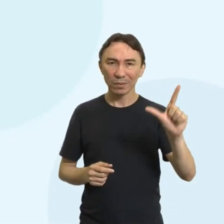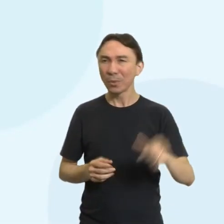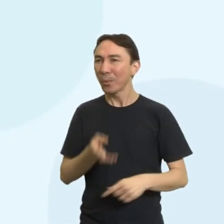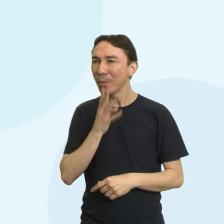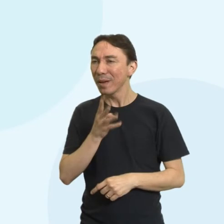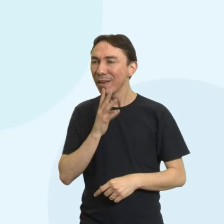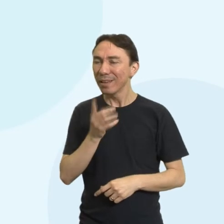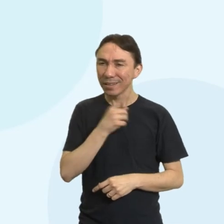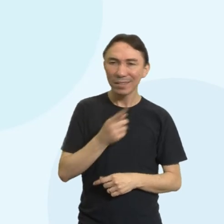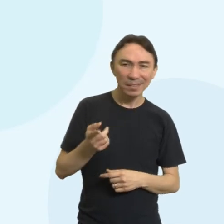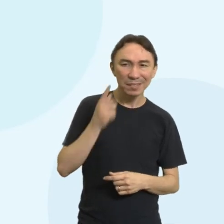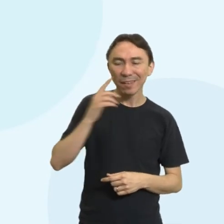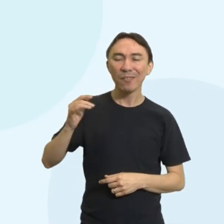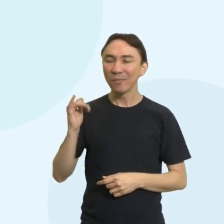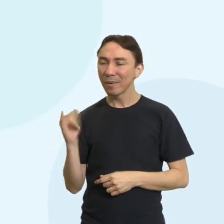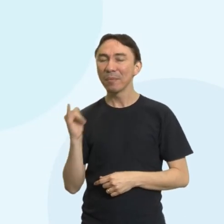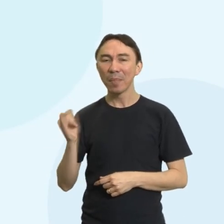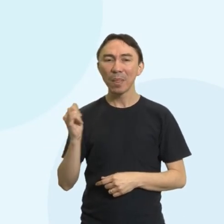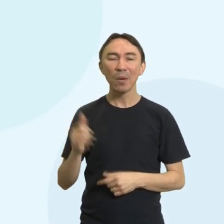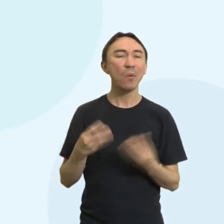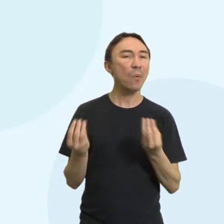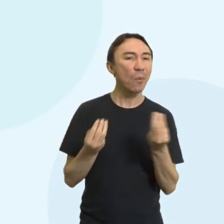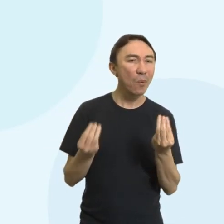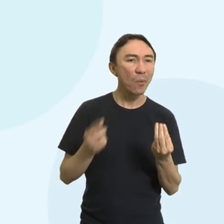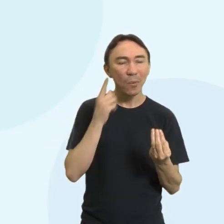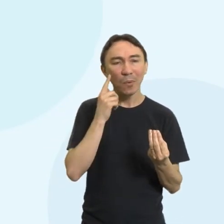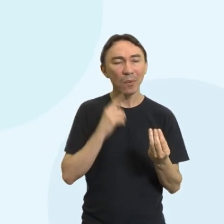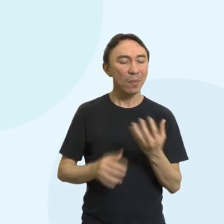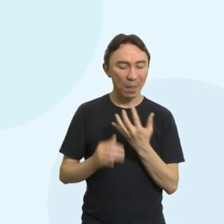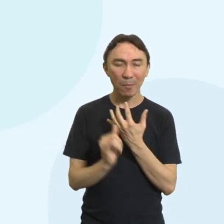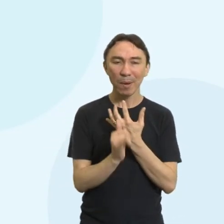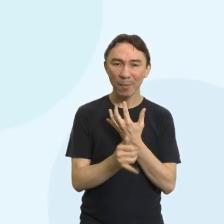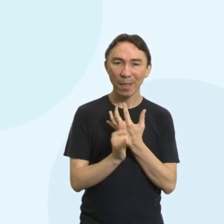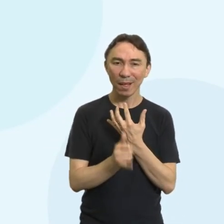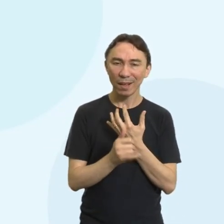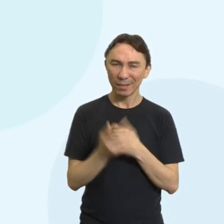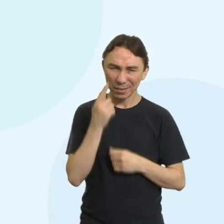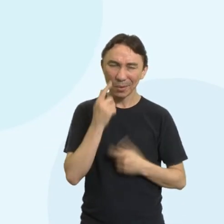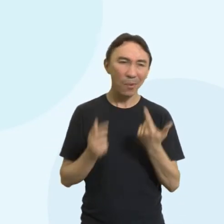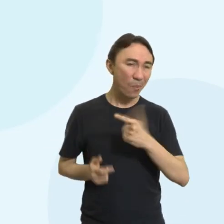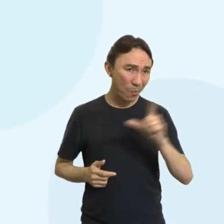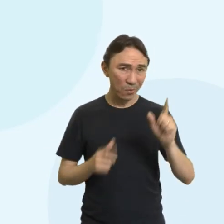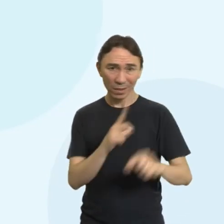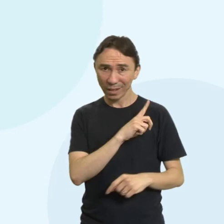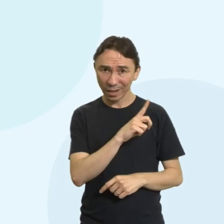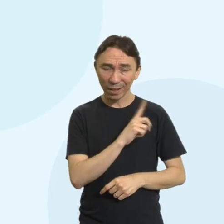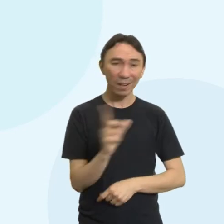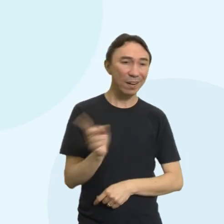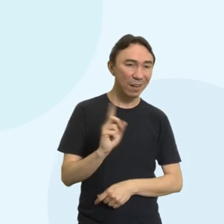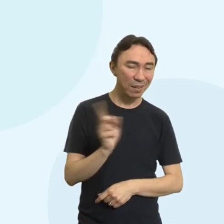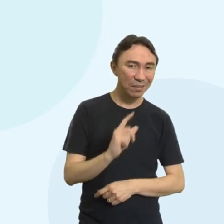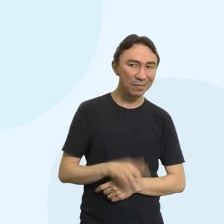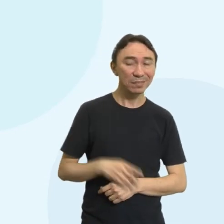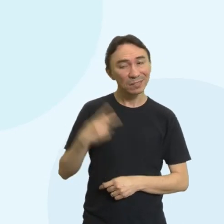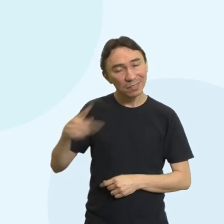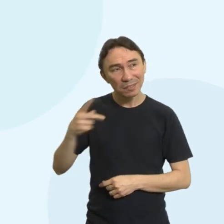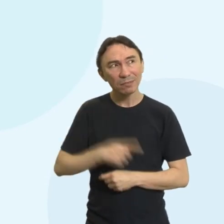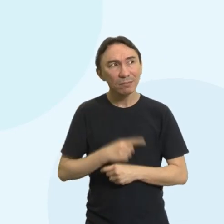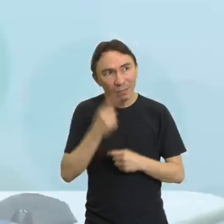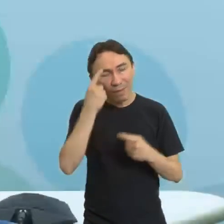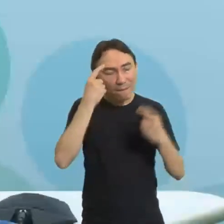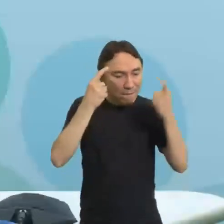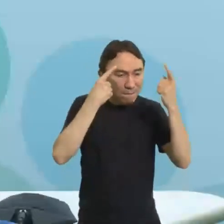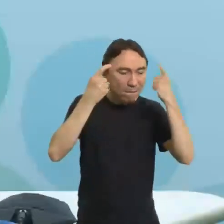fábulas? Quais foram as hipóteses que vocês criaram antes? Enfim, tem uma série de perguntas, né?